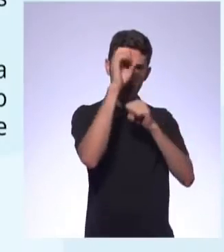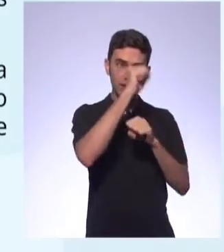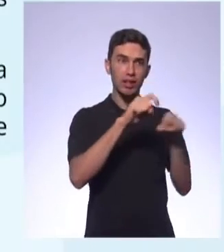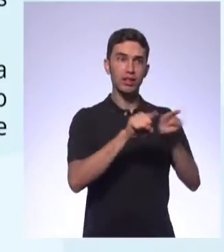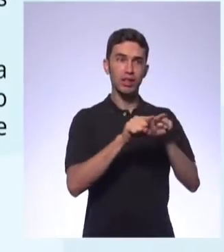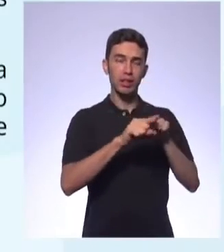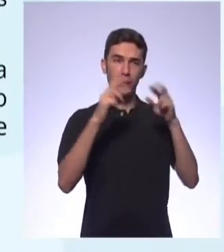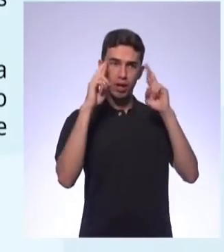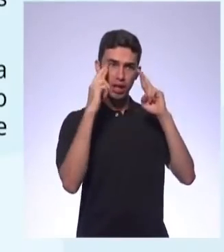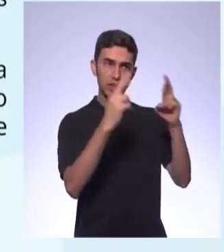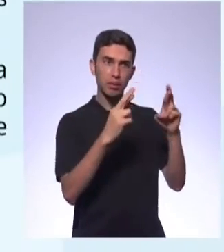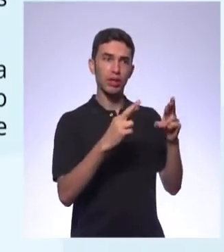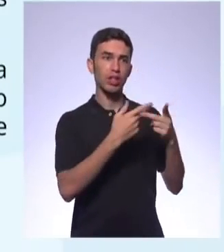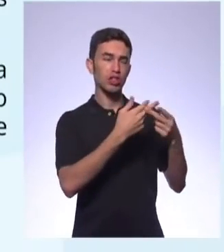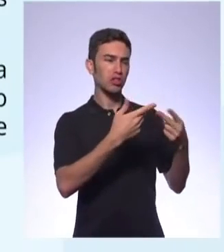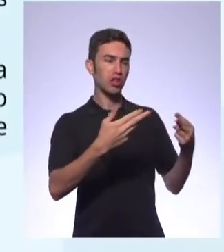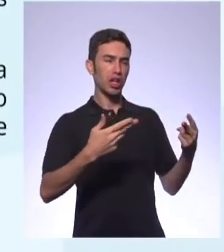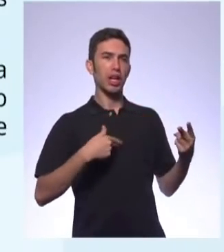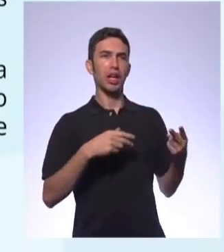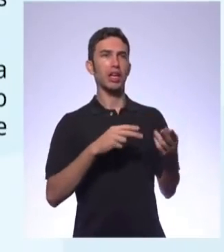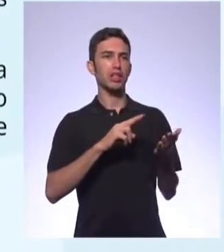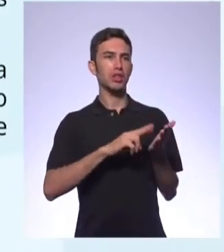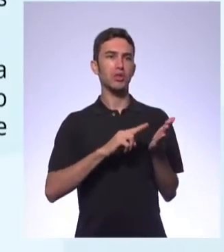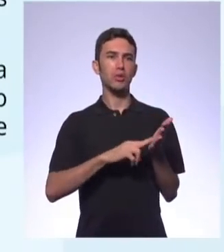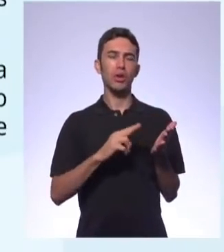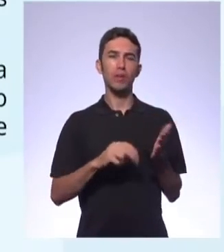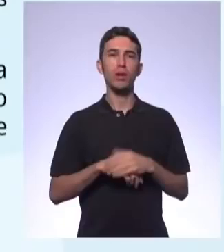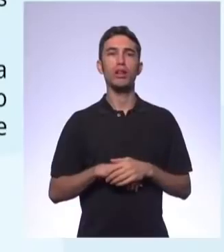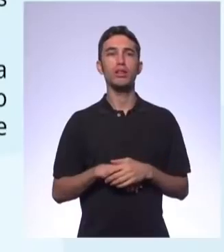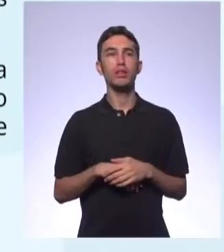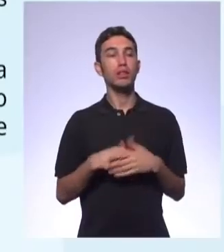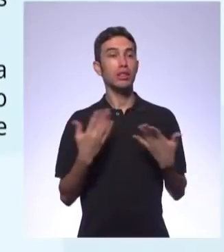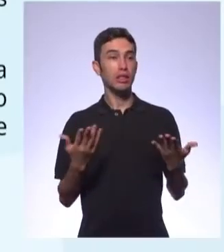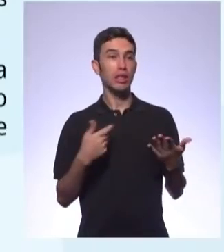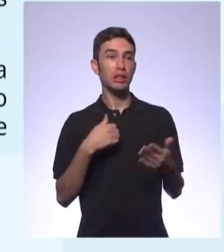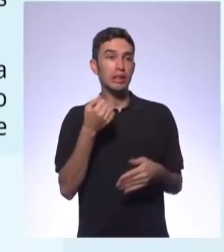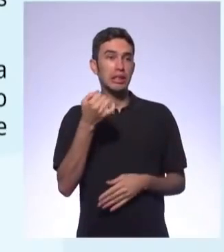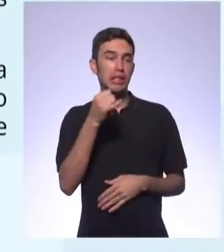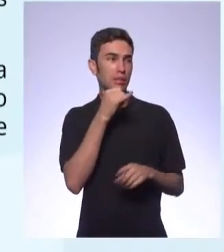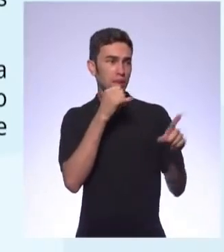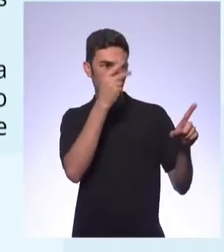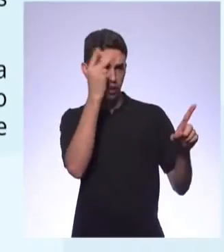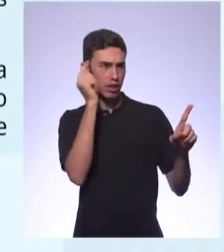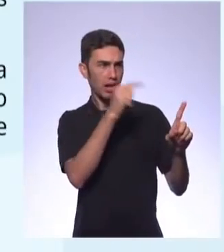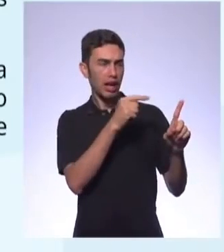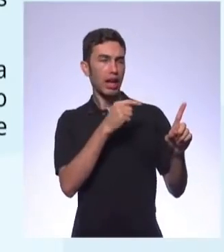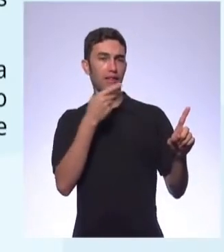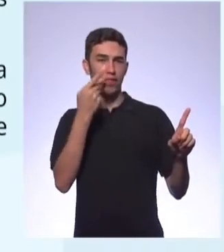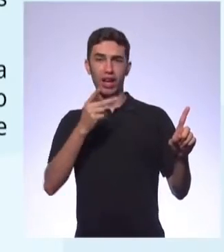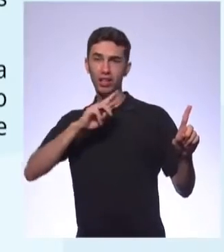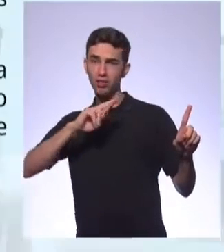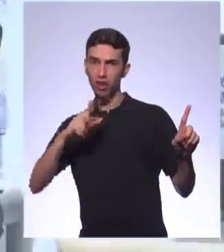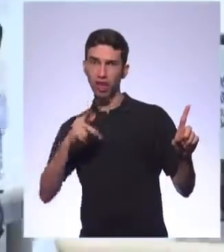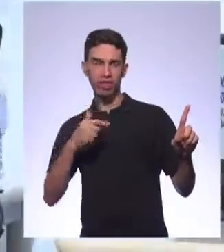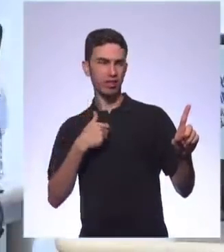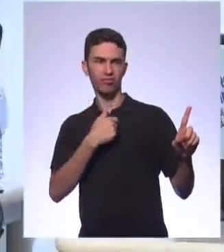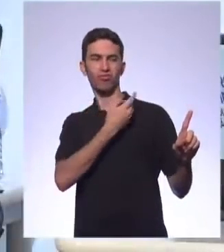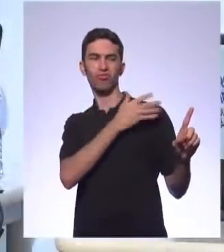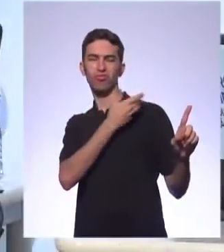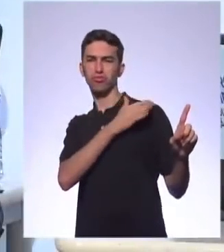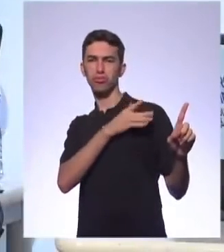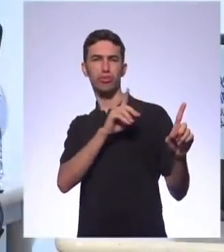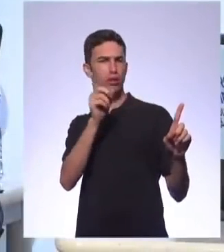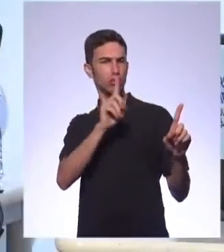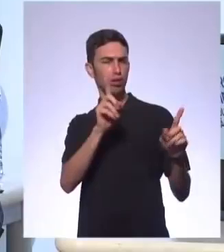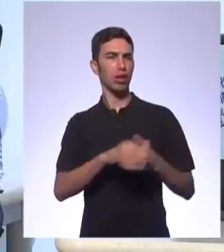diferenças vocabulares. Ou seja, não é porque o outro fala diferente da gente que temos que ter o preconceito. Até nós, professores,